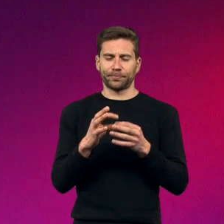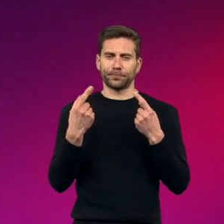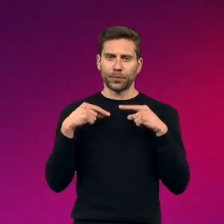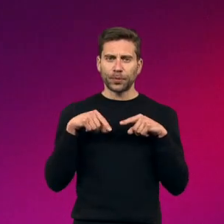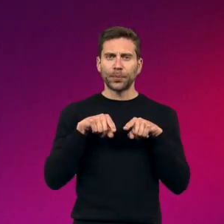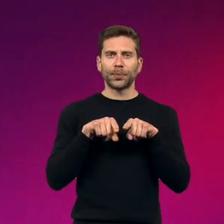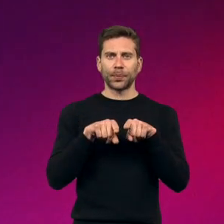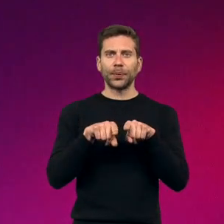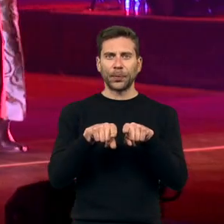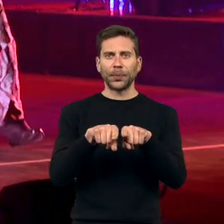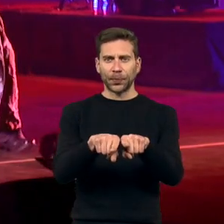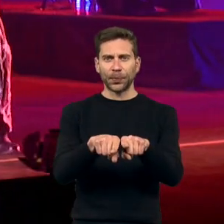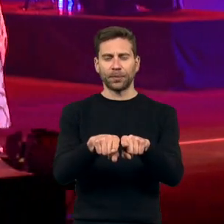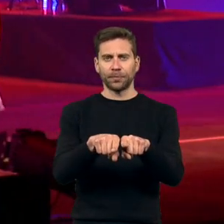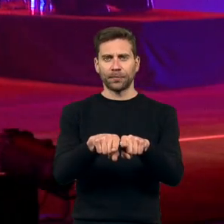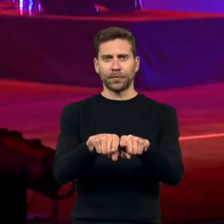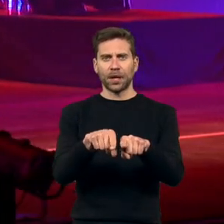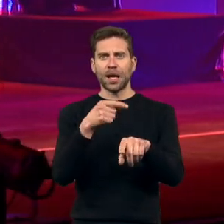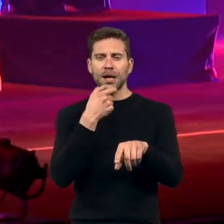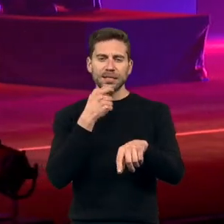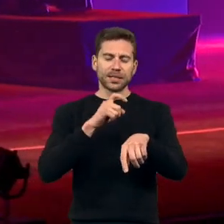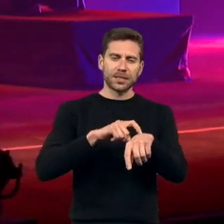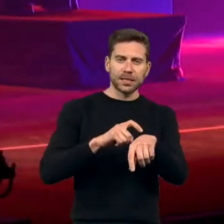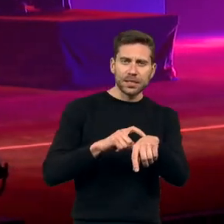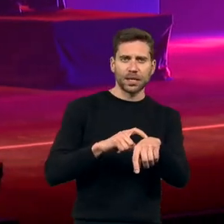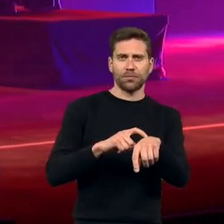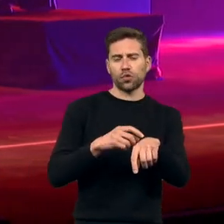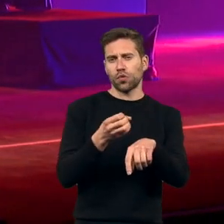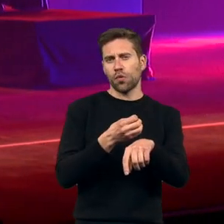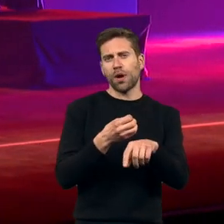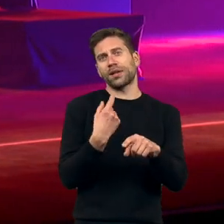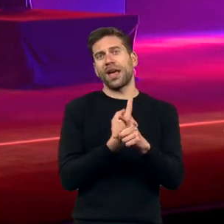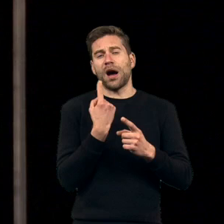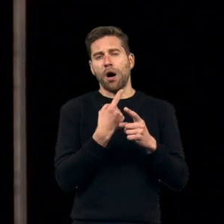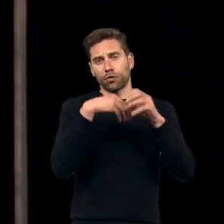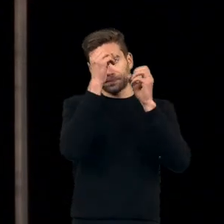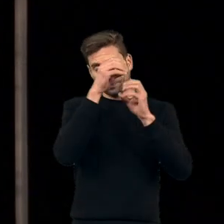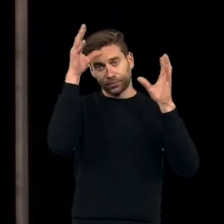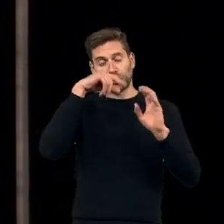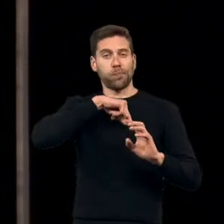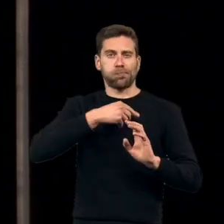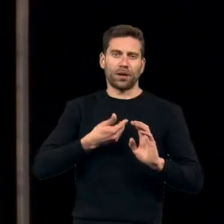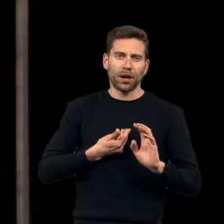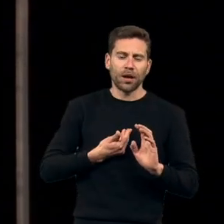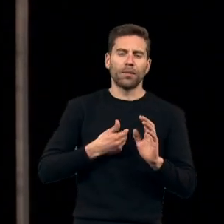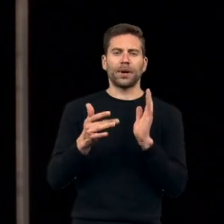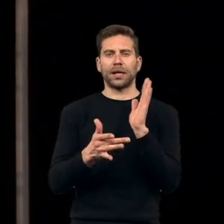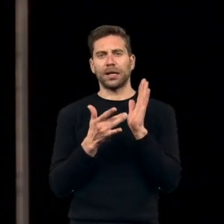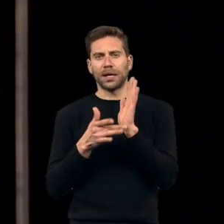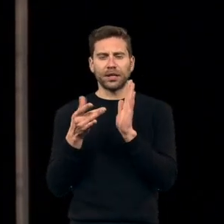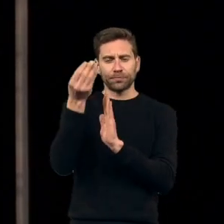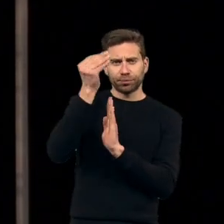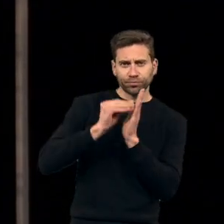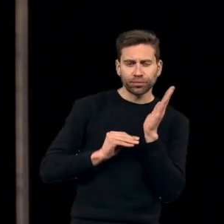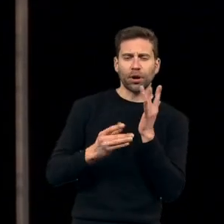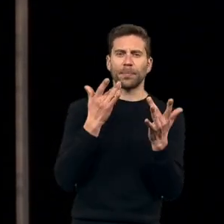tempo. Sem essa escultura do tempo, que é uma escultura abstrata, interior, para escrever um livro, para se fazer uma peça,